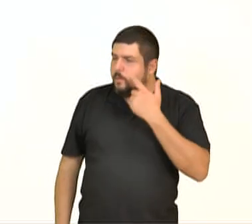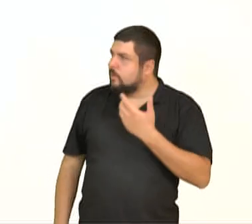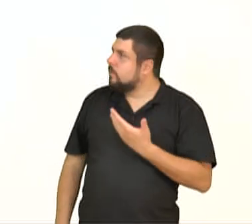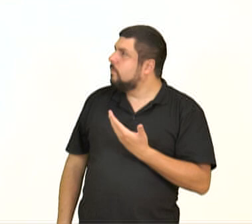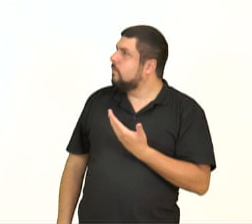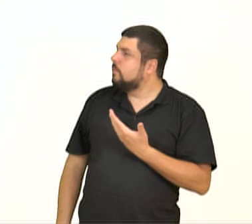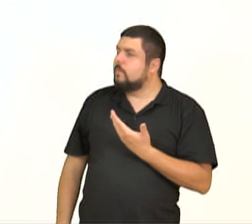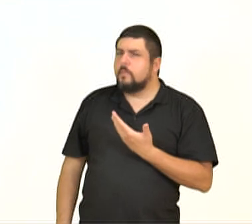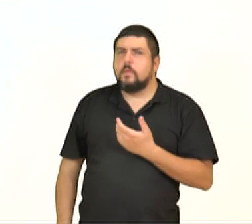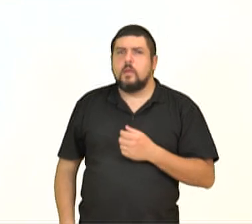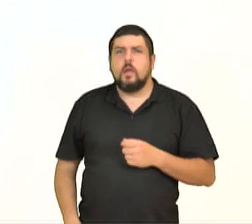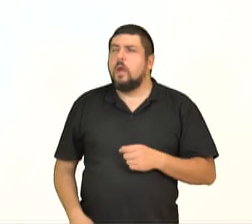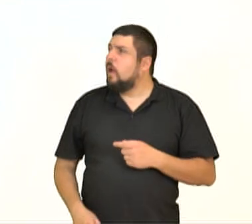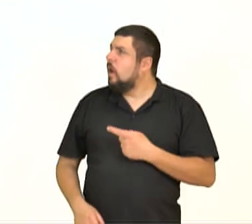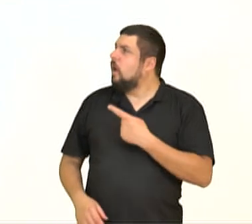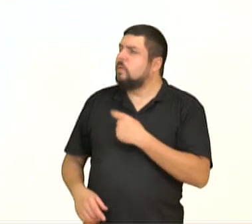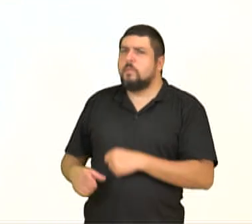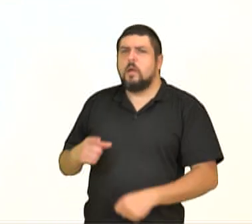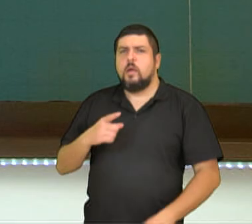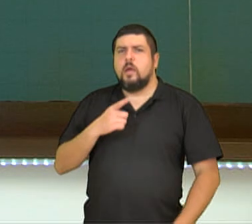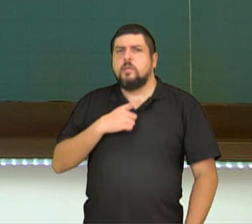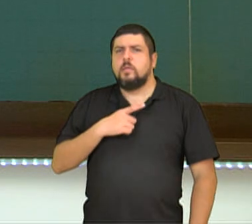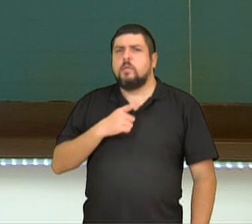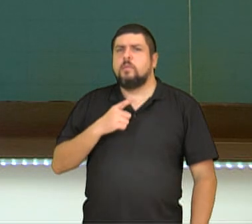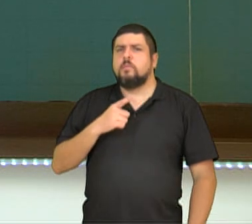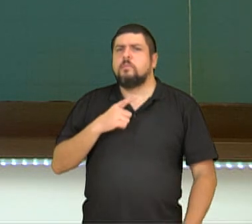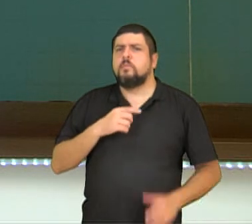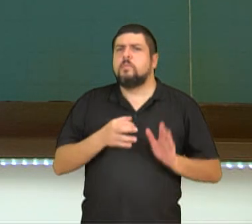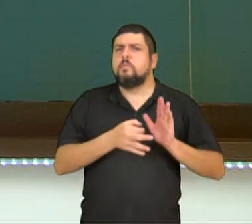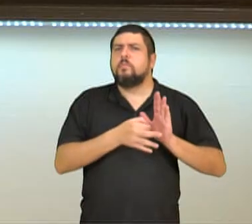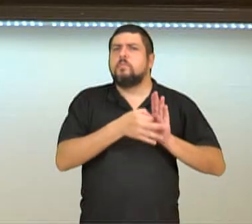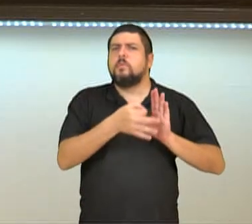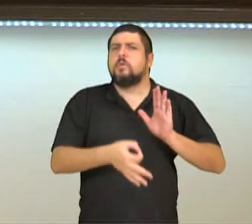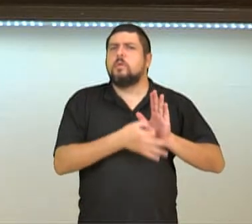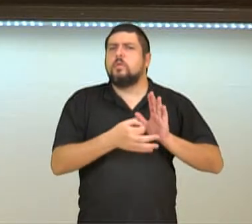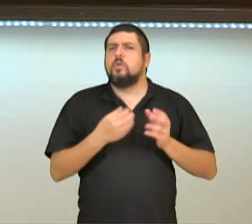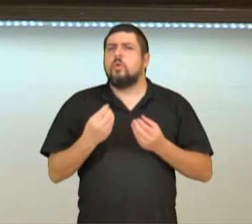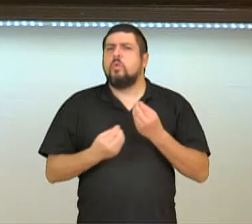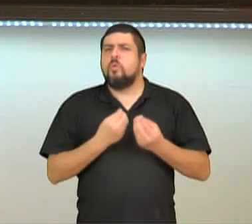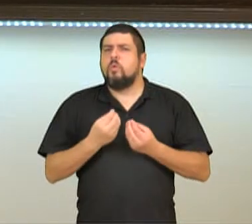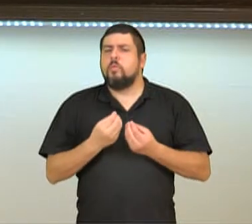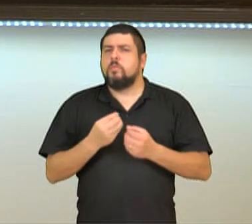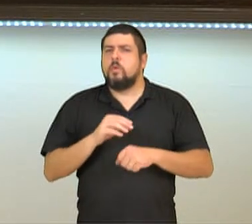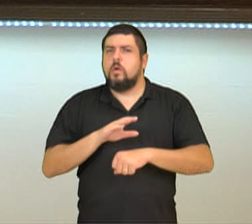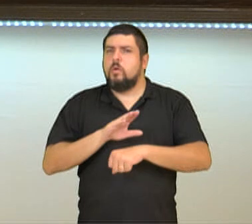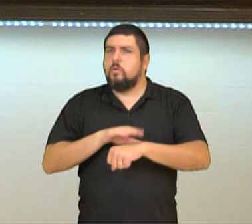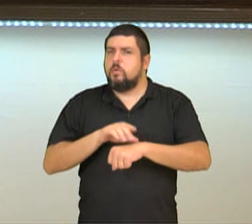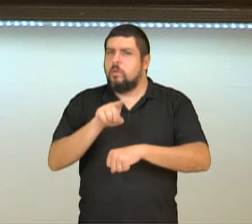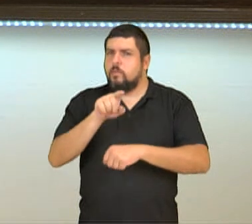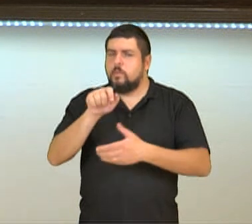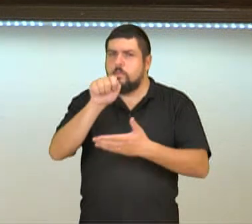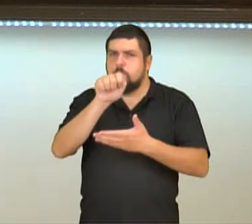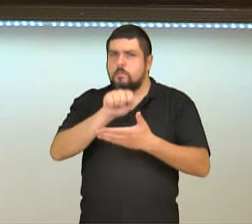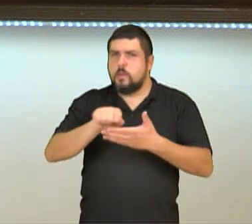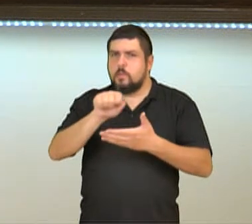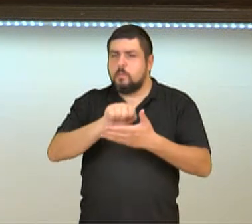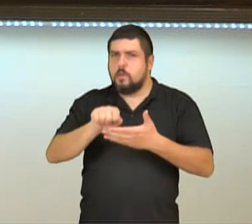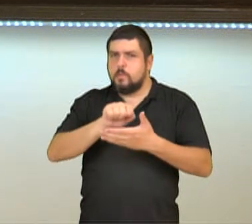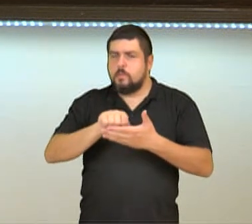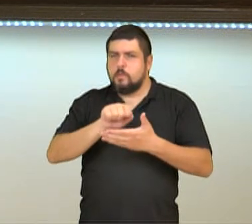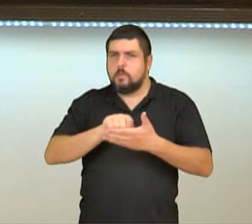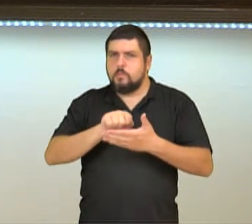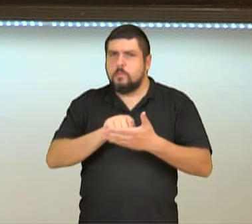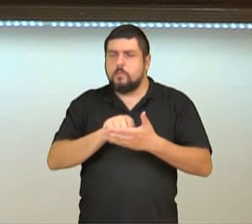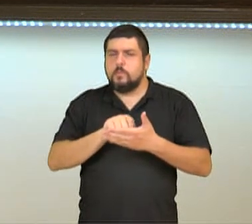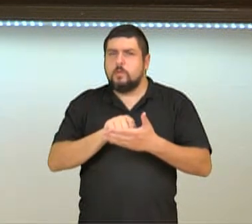respondessem que crítica é realizada nessa charge. Então mais um tempo para vocês elaborarem aí 2 ou 3 linhas, ou até